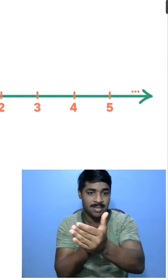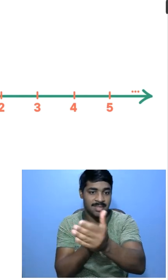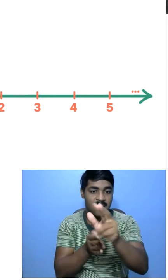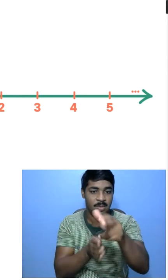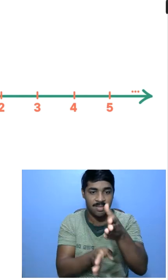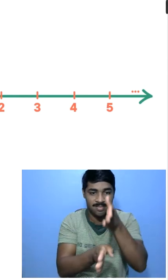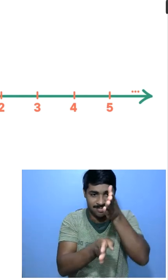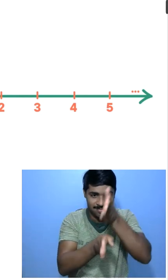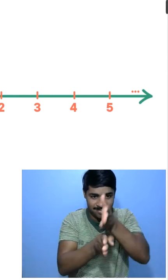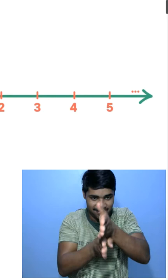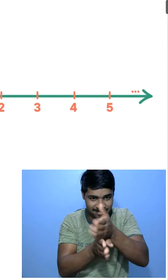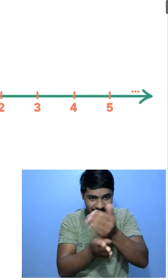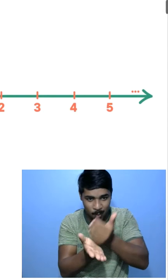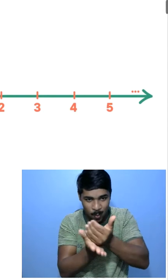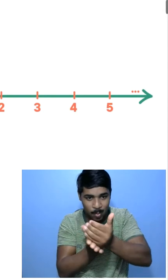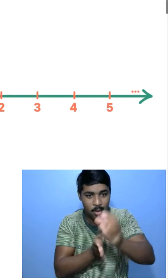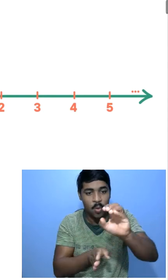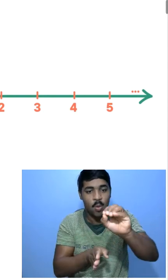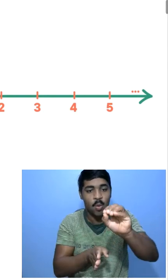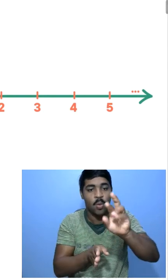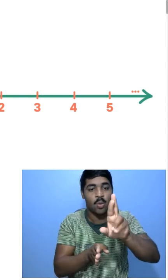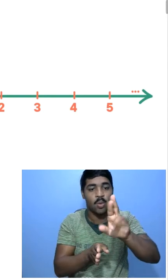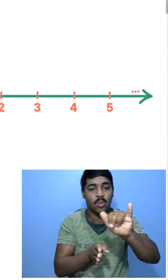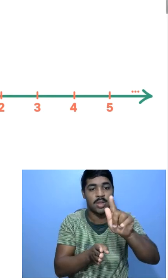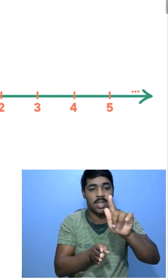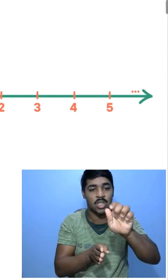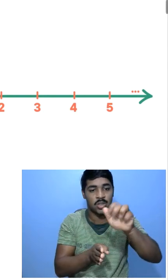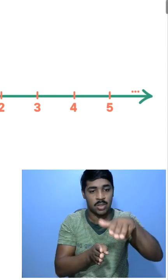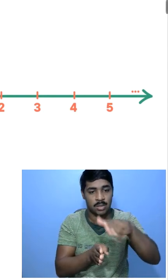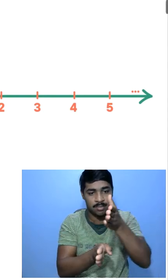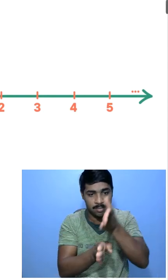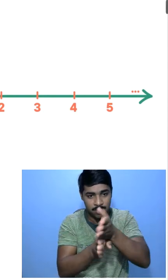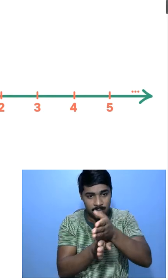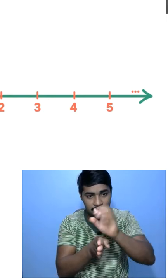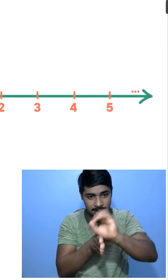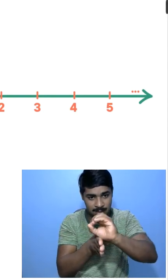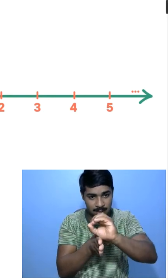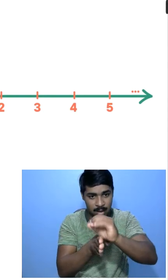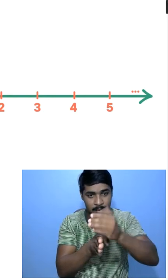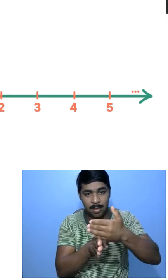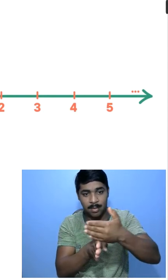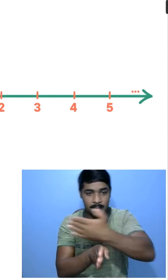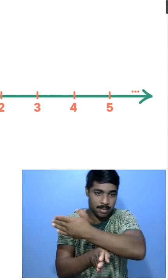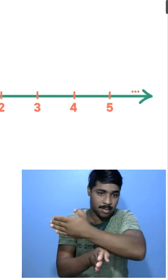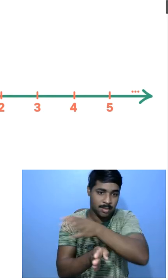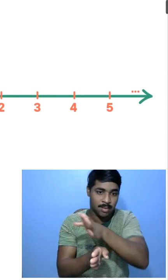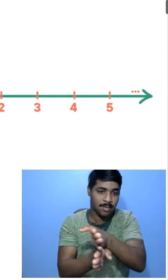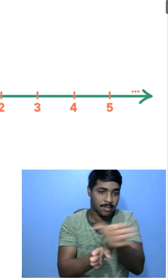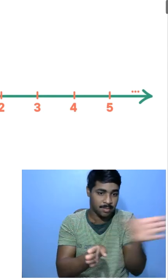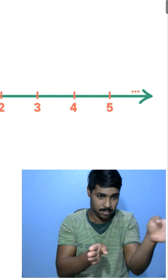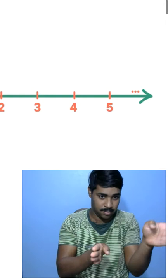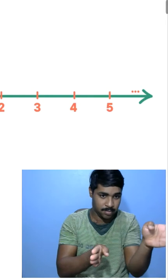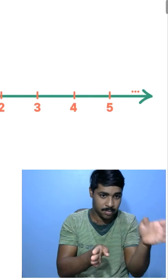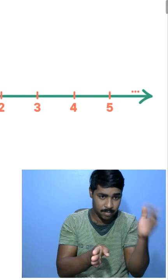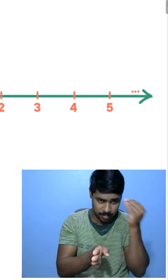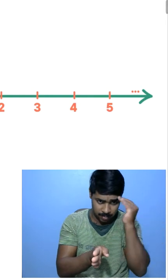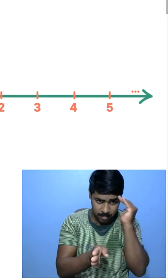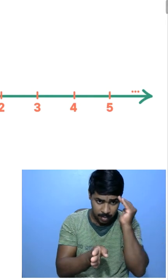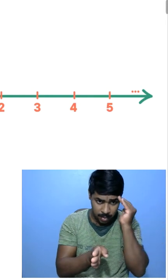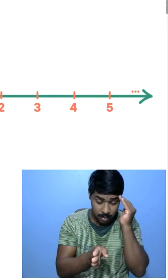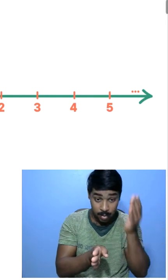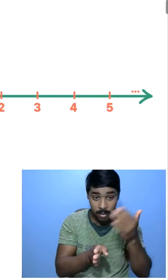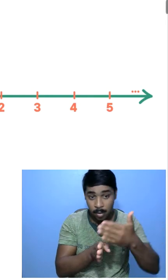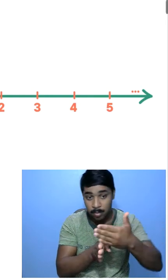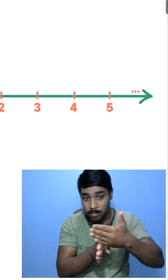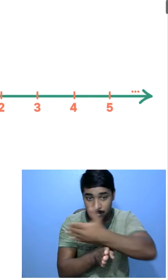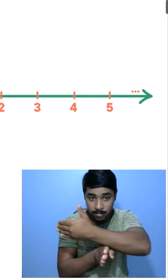Então, da origem, você tem que toda a reta ela se origina da origem. Então, você tem em todas as direções, tanto para a esquerda quanto para a